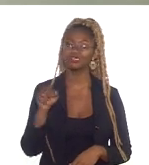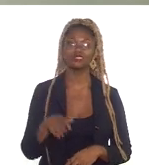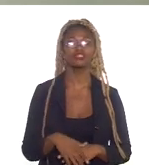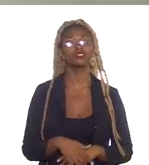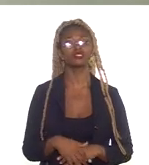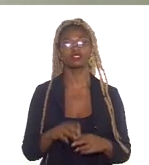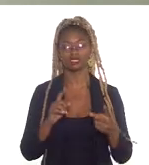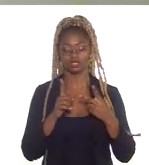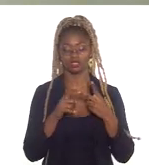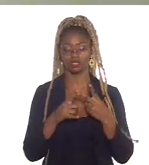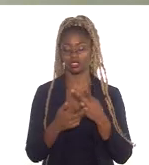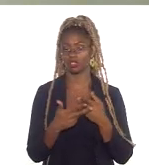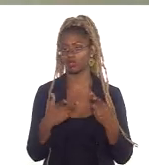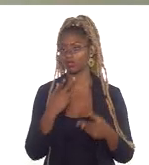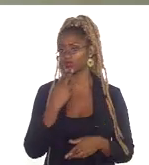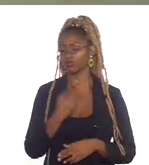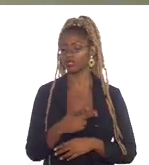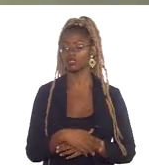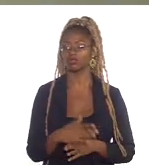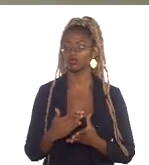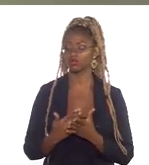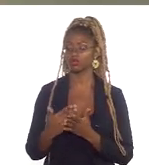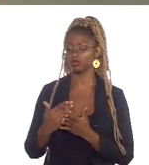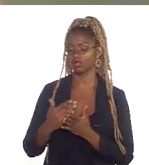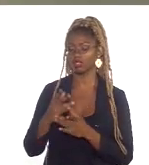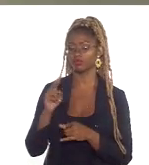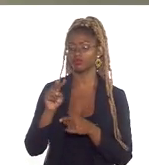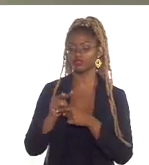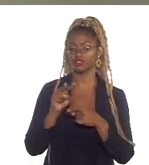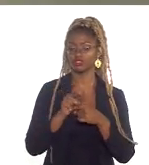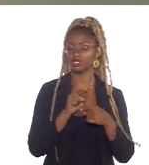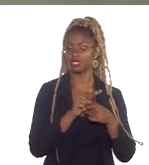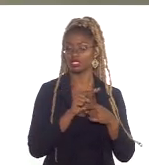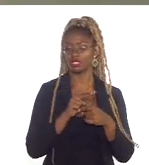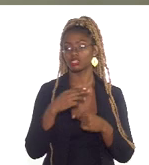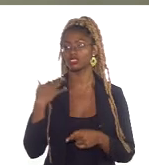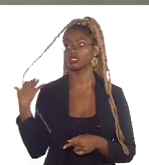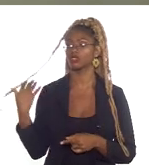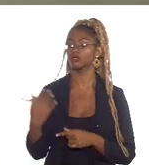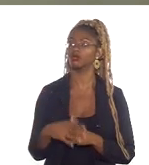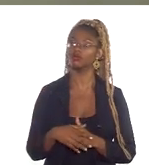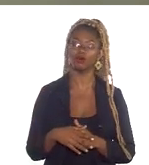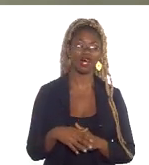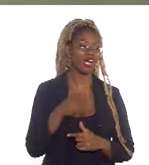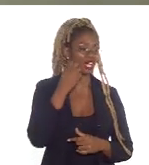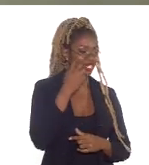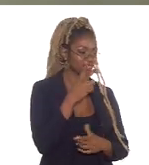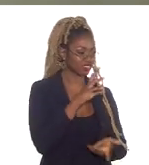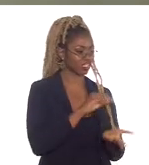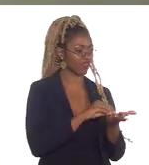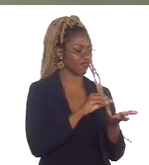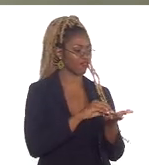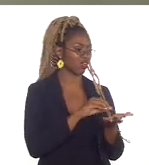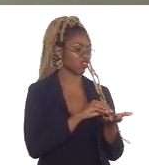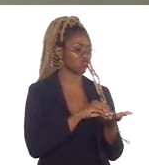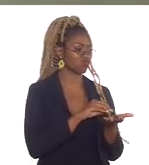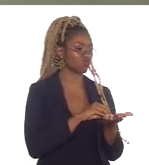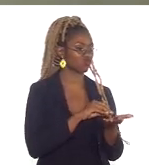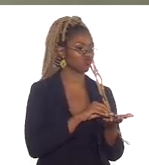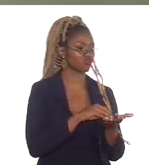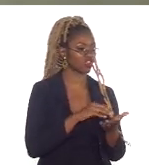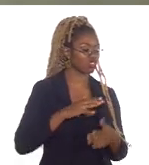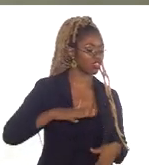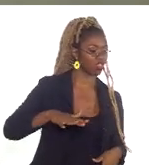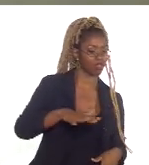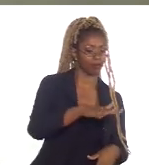coloca é o seguinte: você começou a fiscalização, aí você achou um buraco muito grande numa